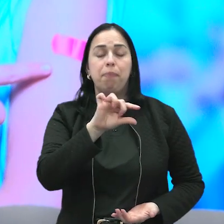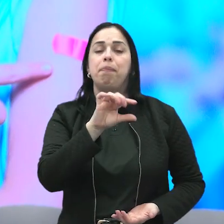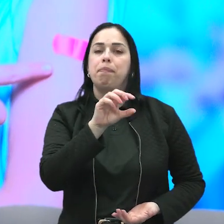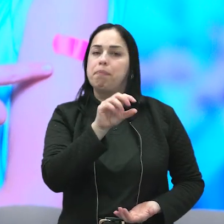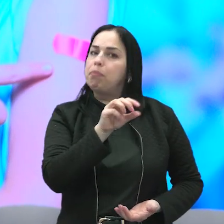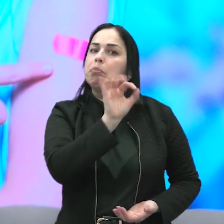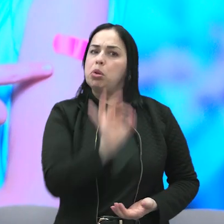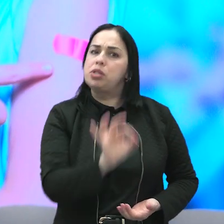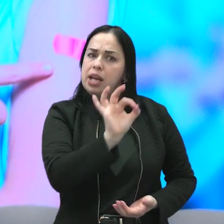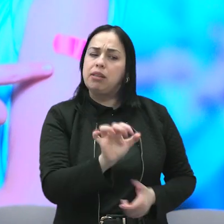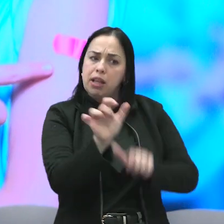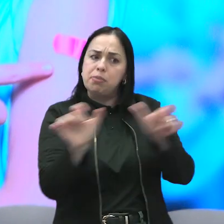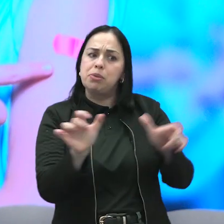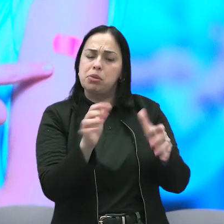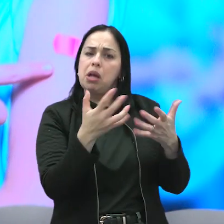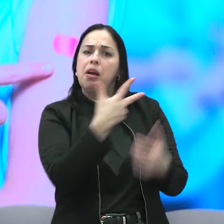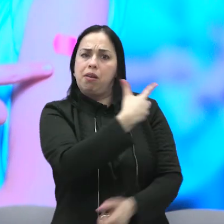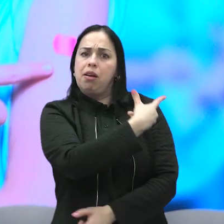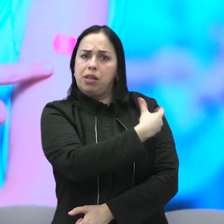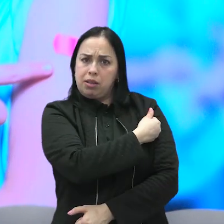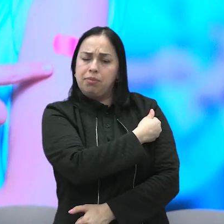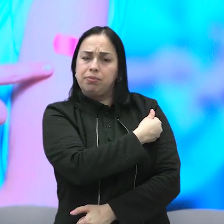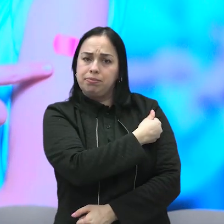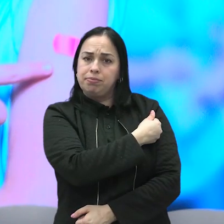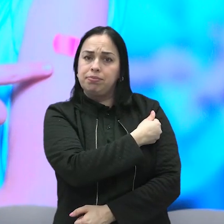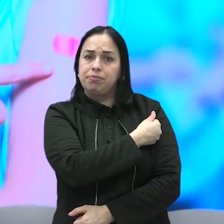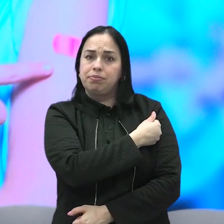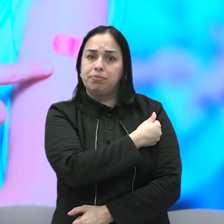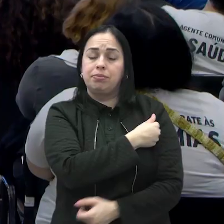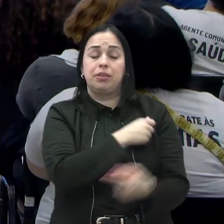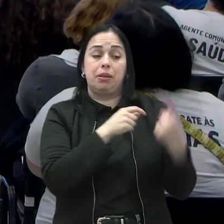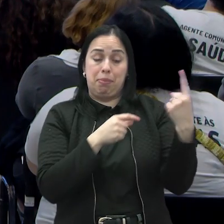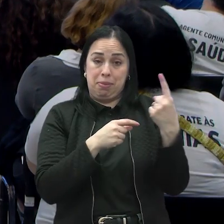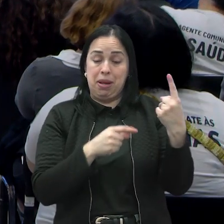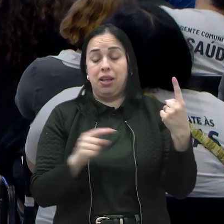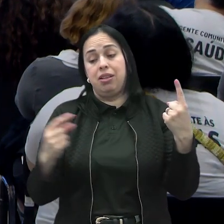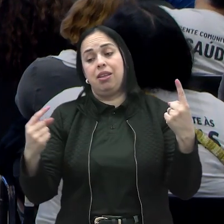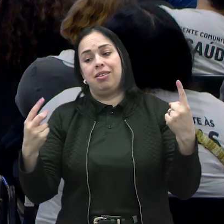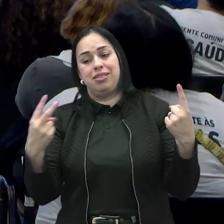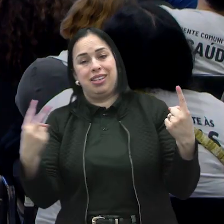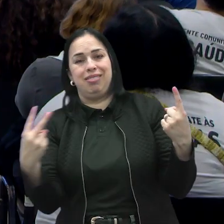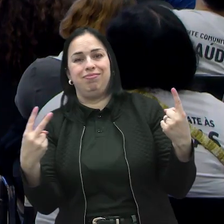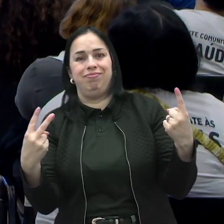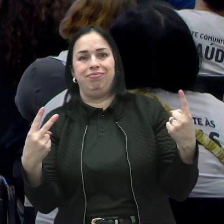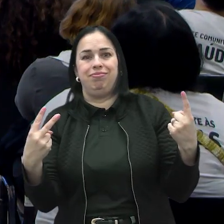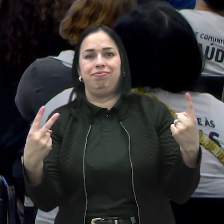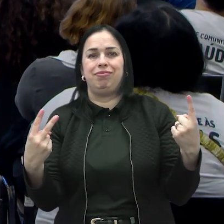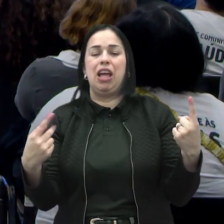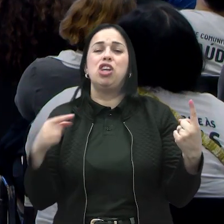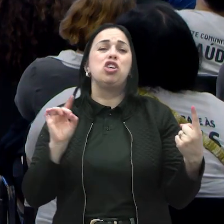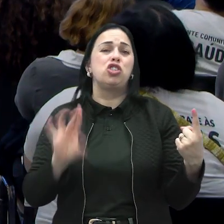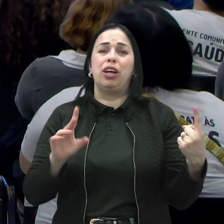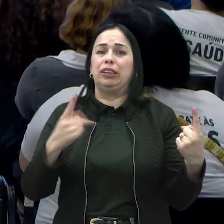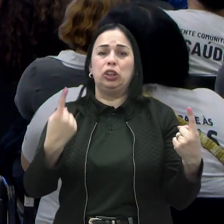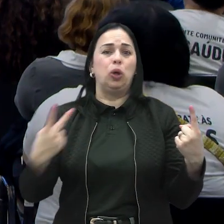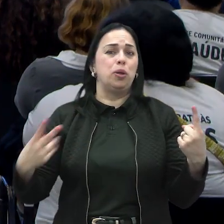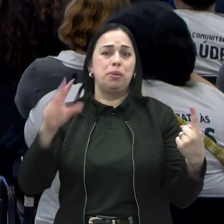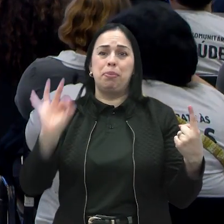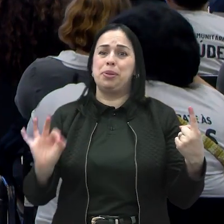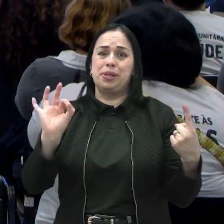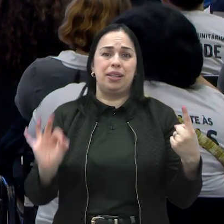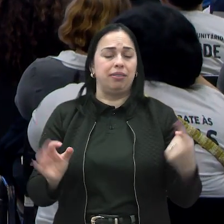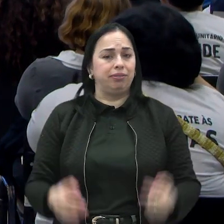Apenas 29% do público-alvo se vacinou com a primeira dose. Já para a segunda dose, o índice não passou